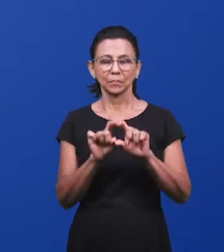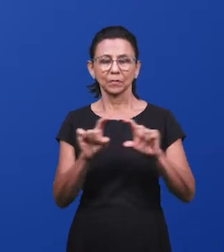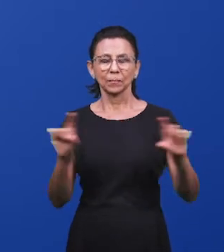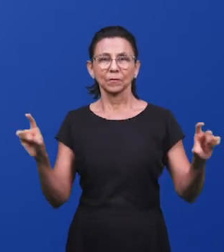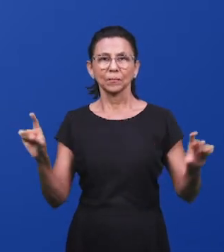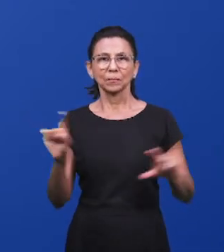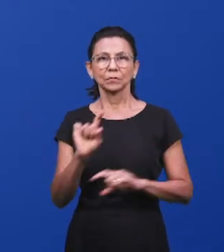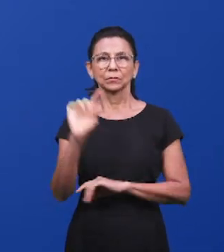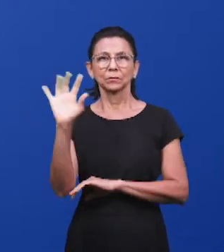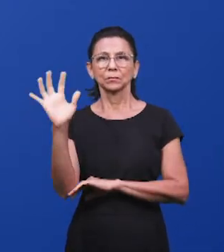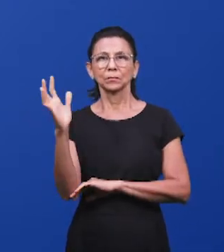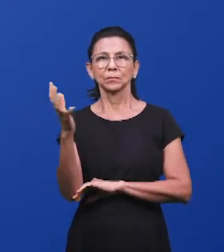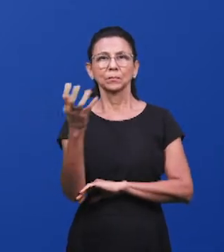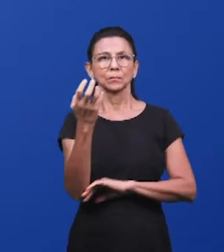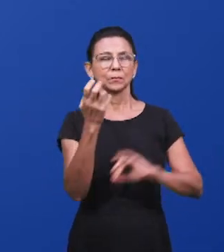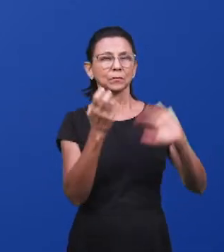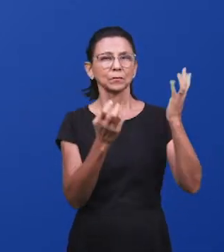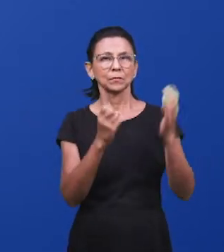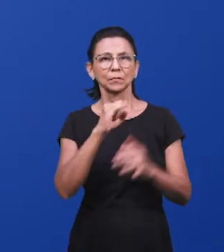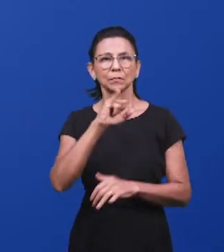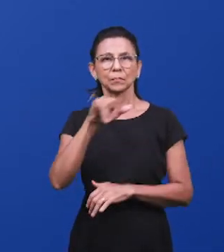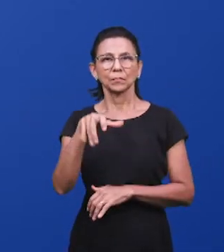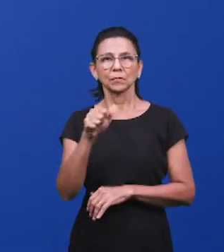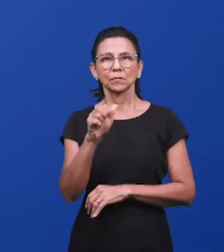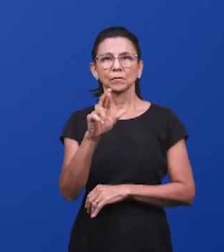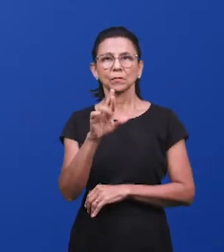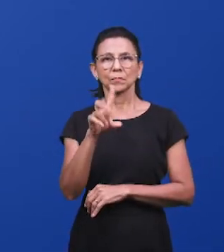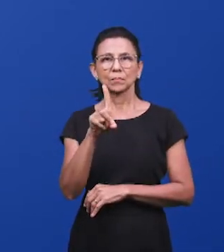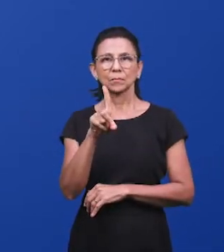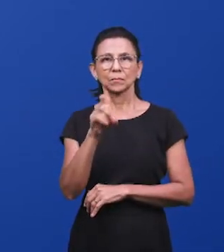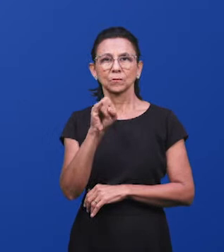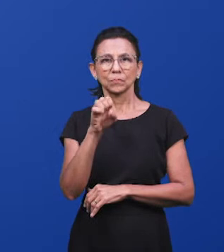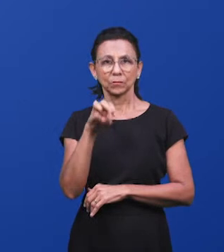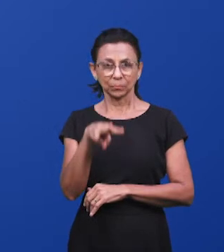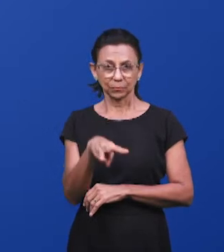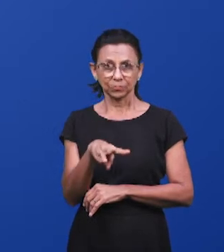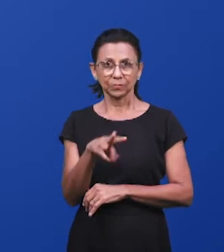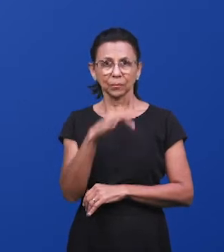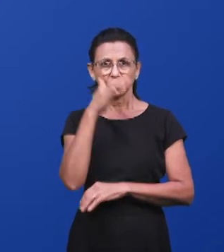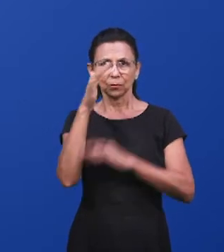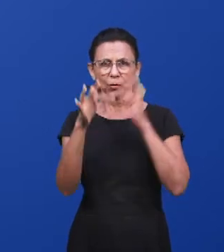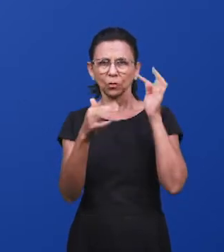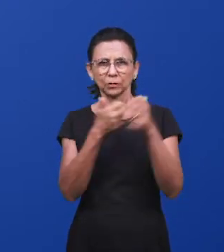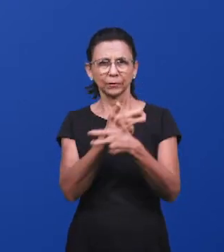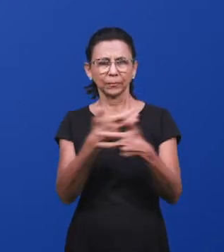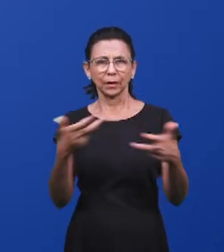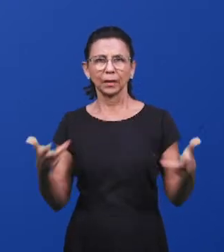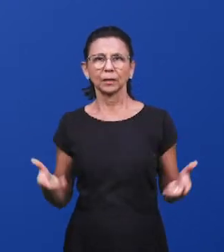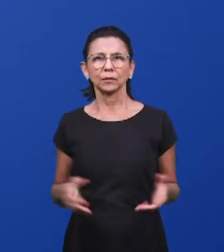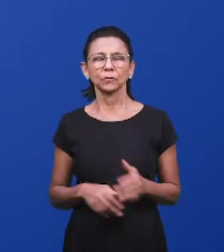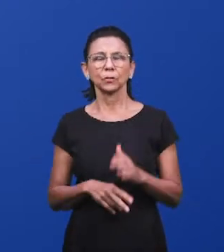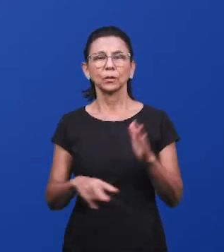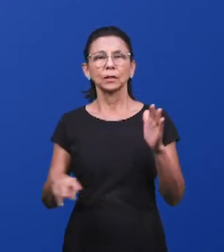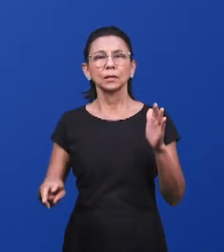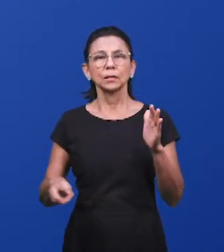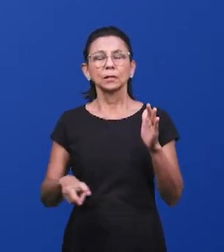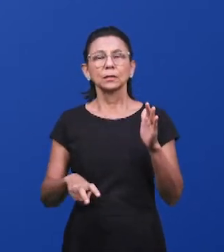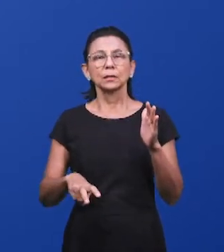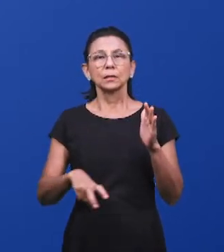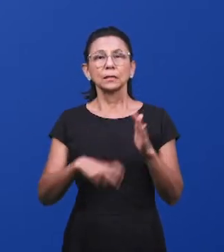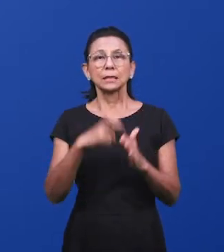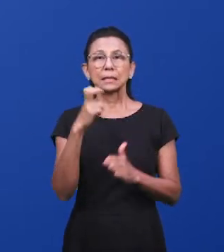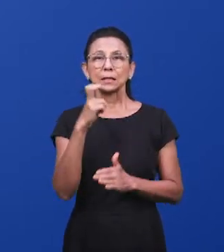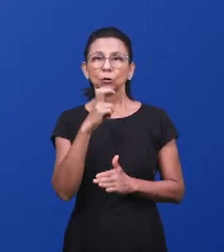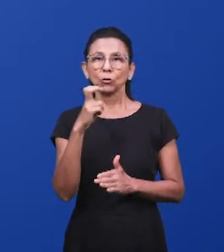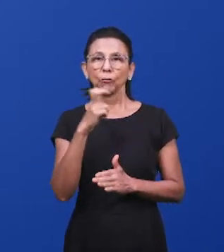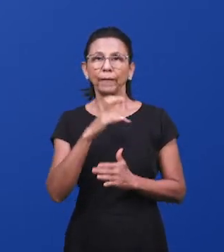expressão jardim, ela foi citada nos capítulos 4 a 6 por 5 vezes.